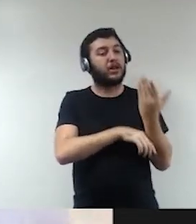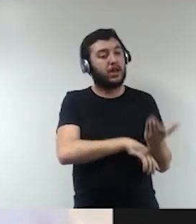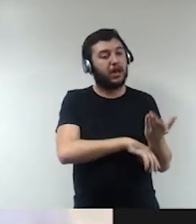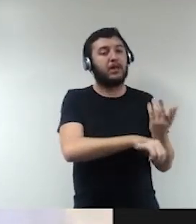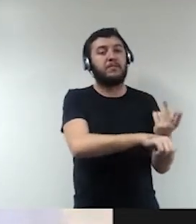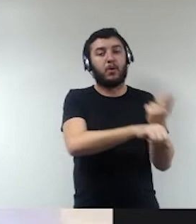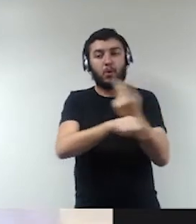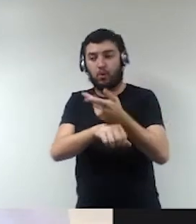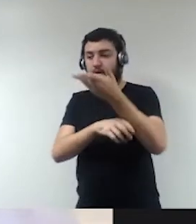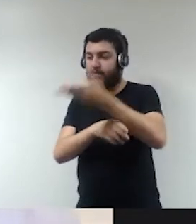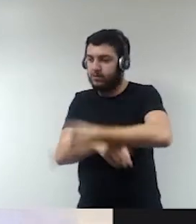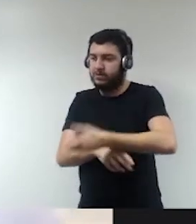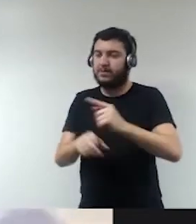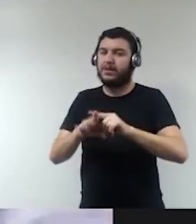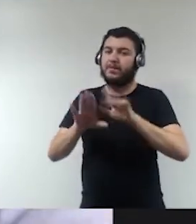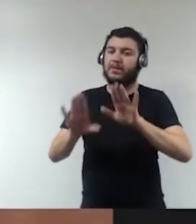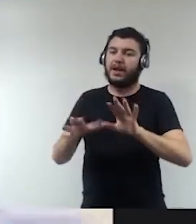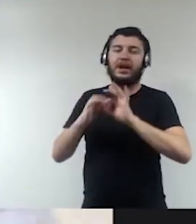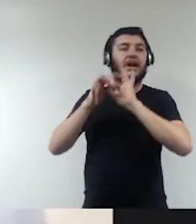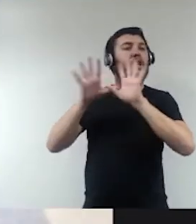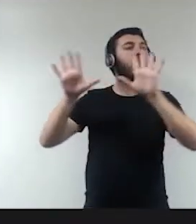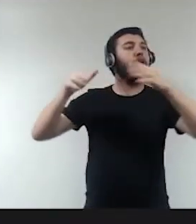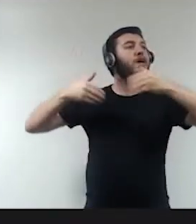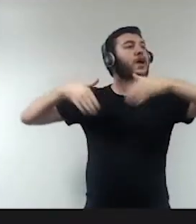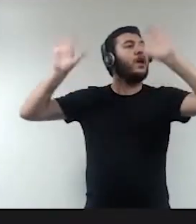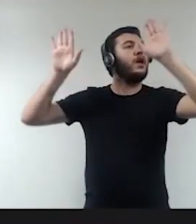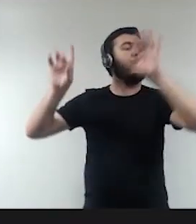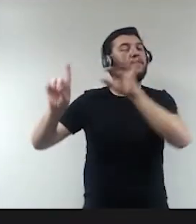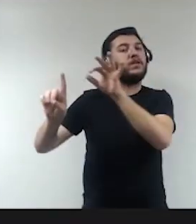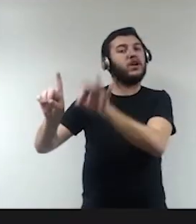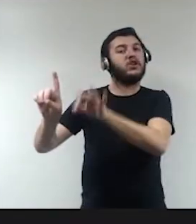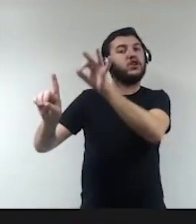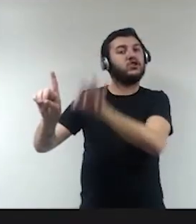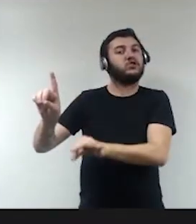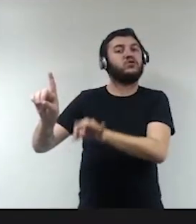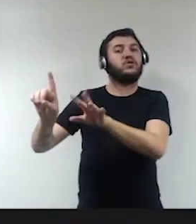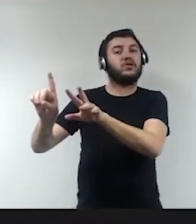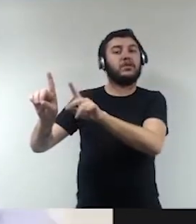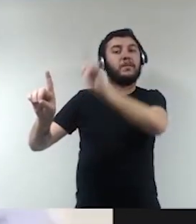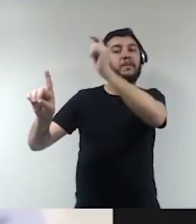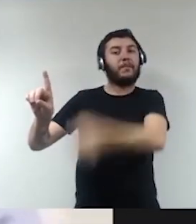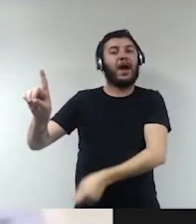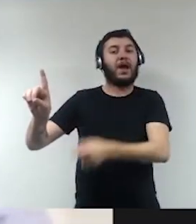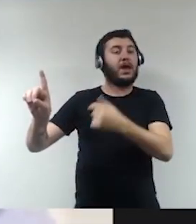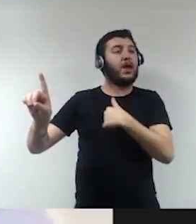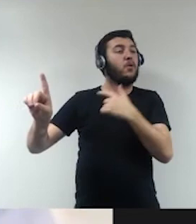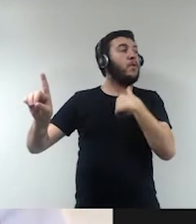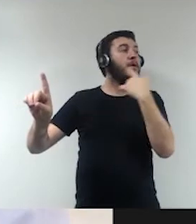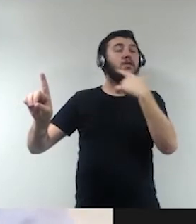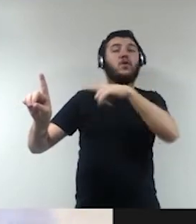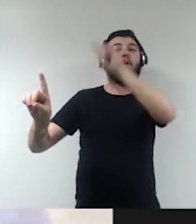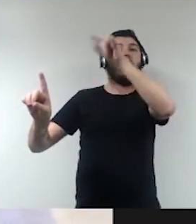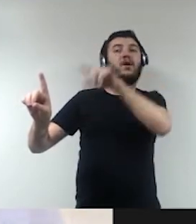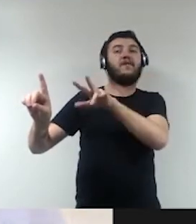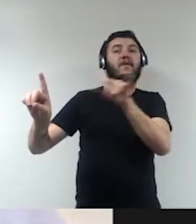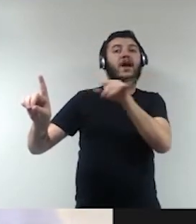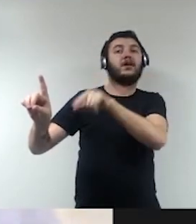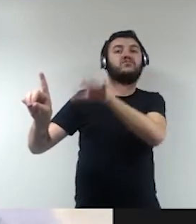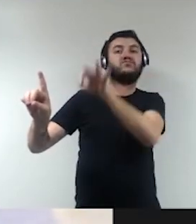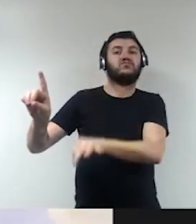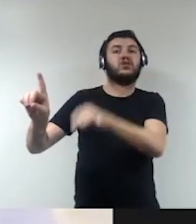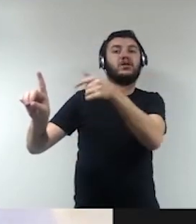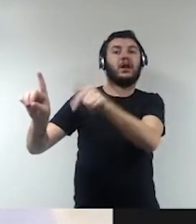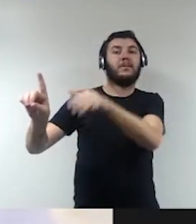pior de todos, deixe o juiz julgar o que quer que seja. Eu prefiro que ele julgue. Tá? De fato, eu tenho essa